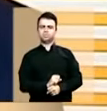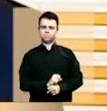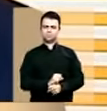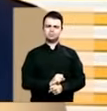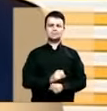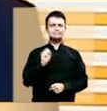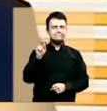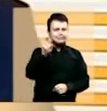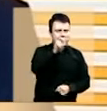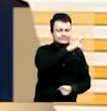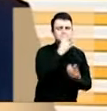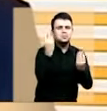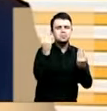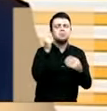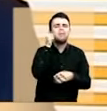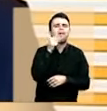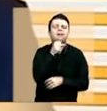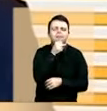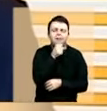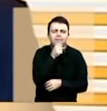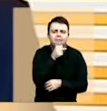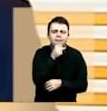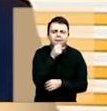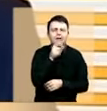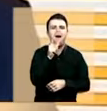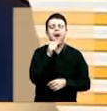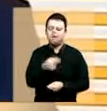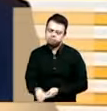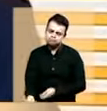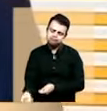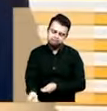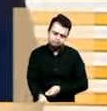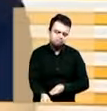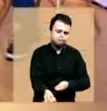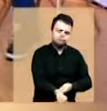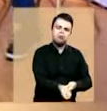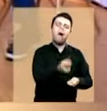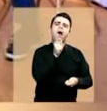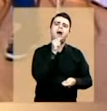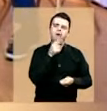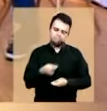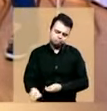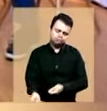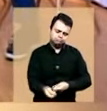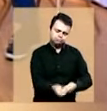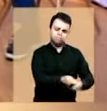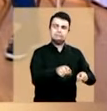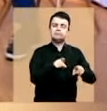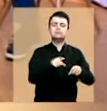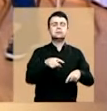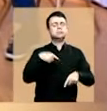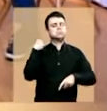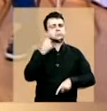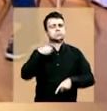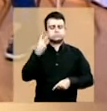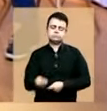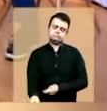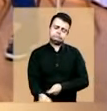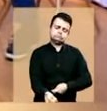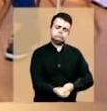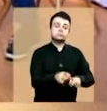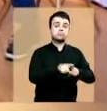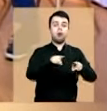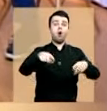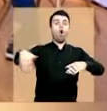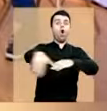que muitos, que você vê aquela senhorinha ou a doméstica, né? Lá com a mangueira, né? E ficava lavando a calçada